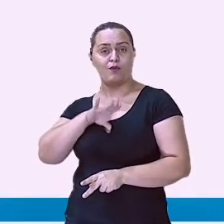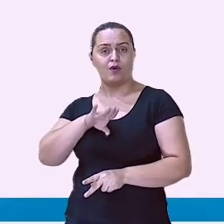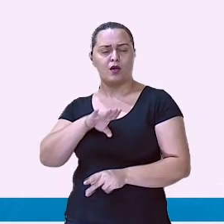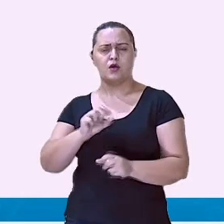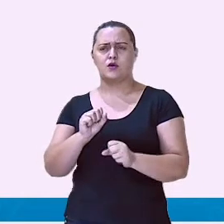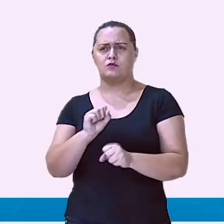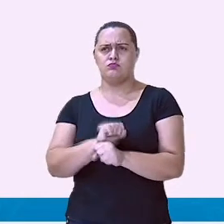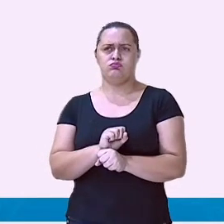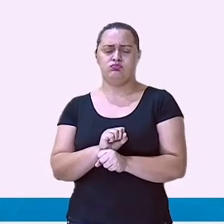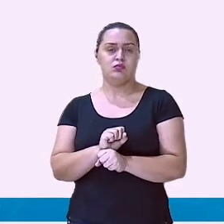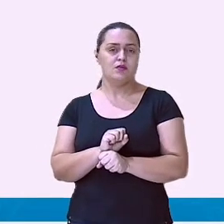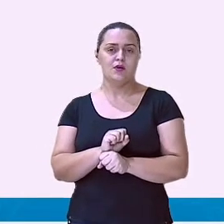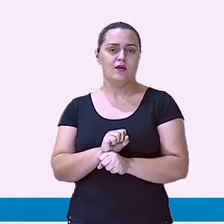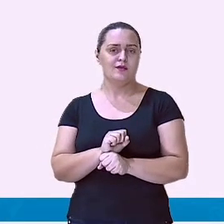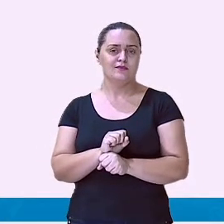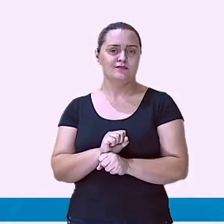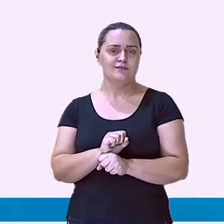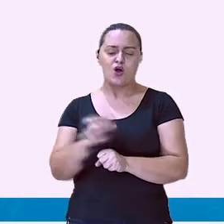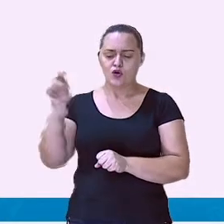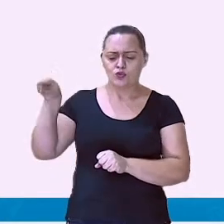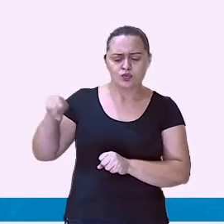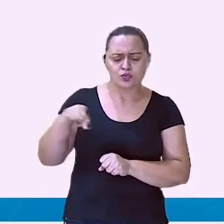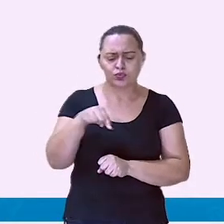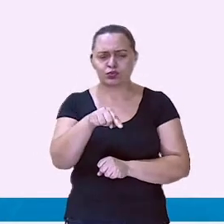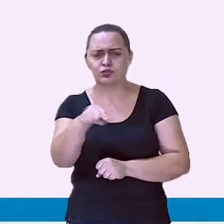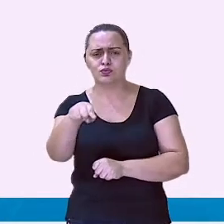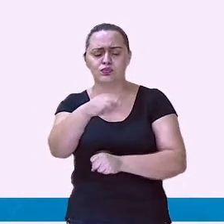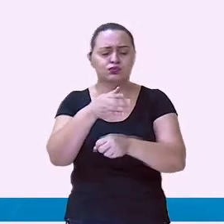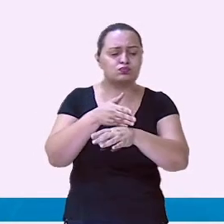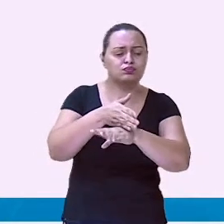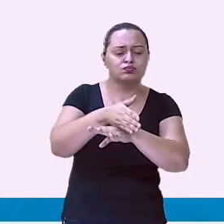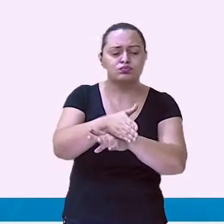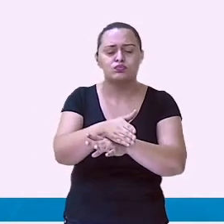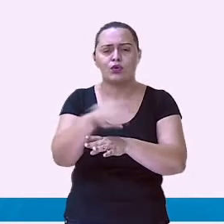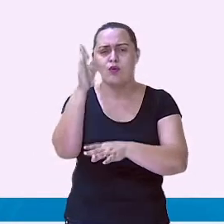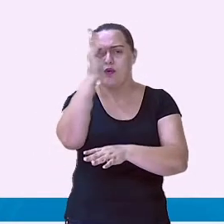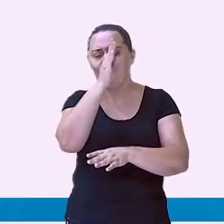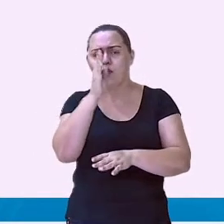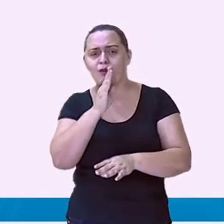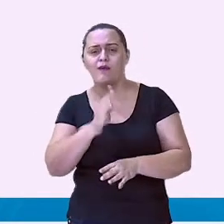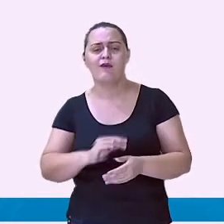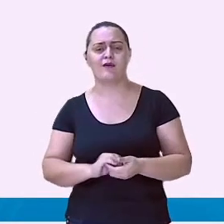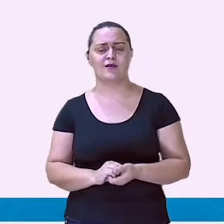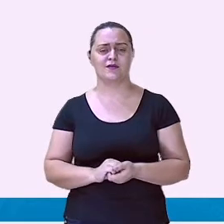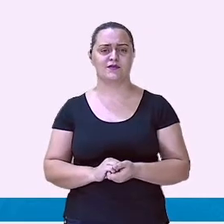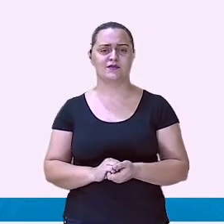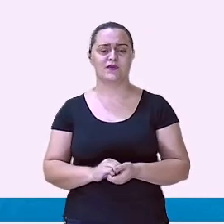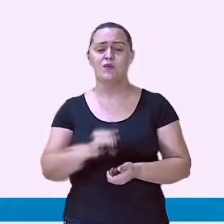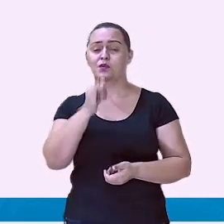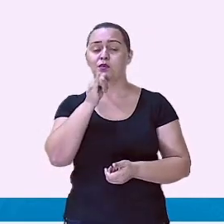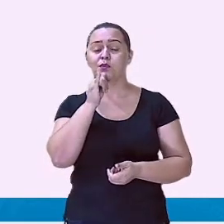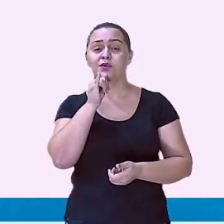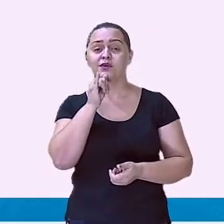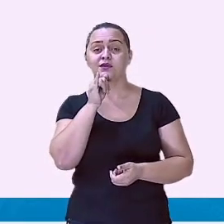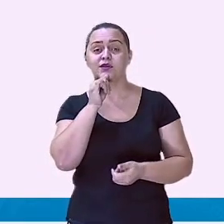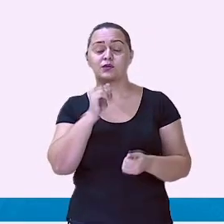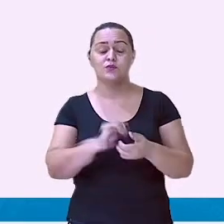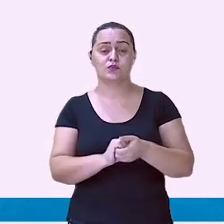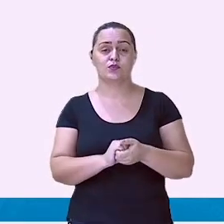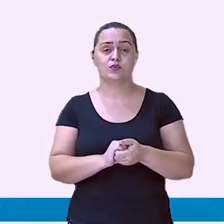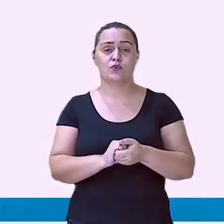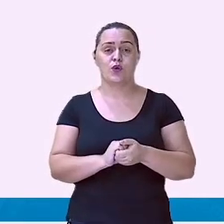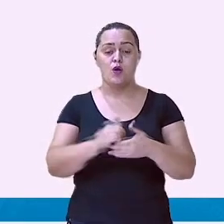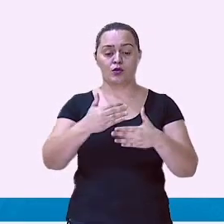colonizariam, as fronteiras ainda não estavam muito bem definidas. O Tratado de Tordesilhas ele foi